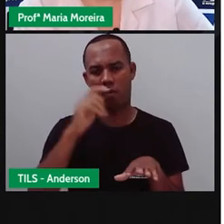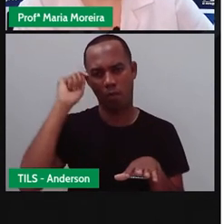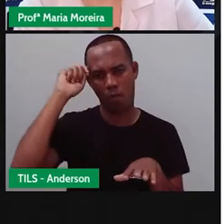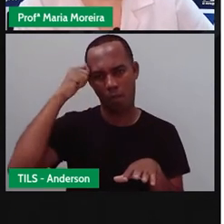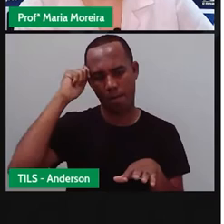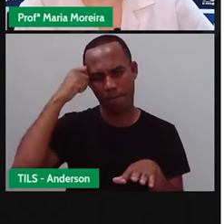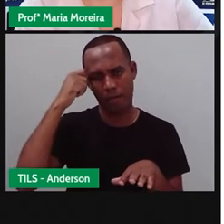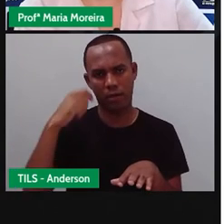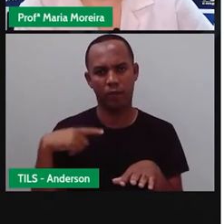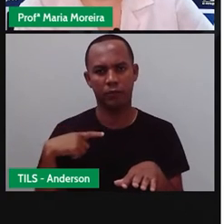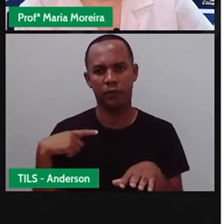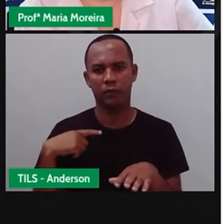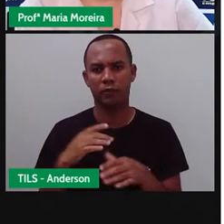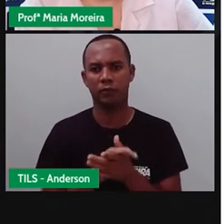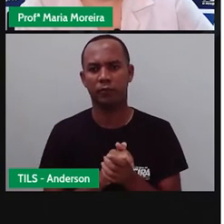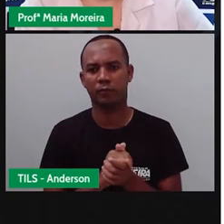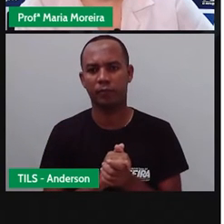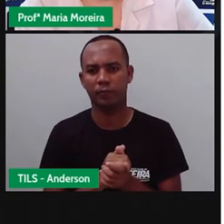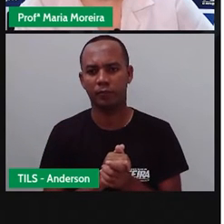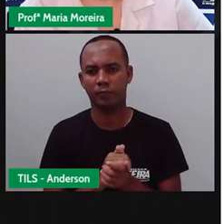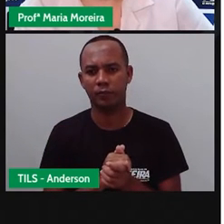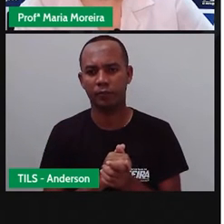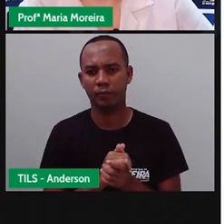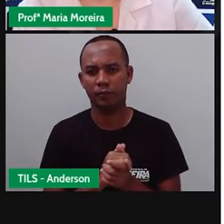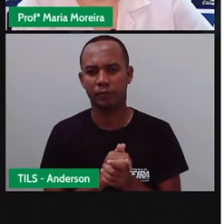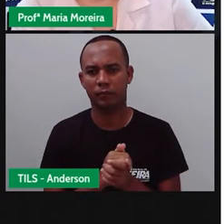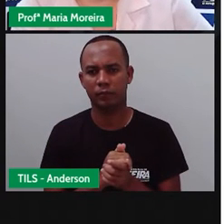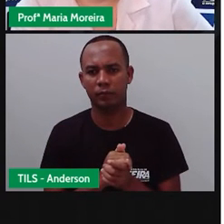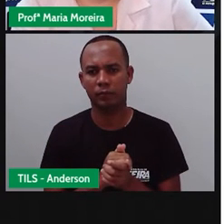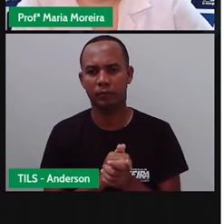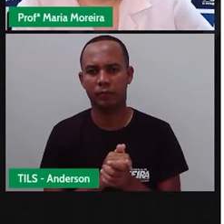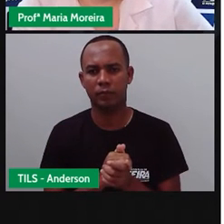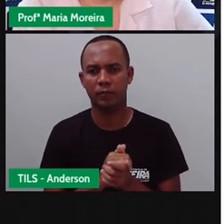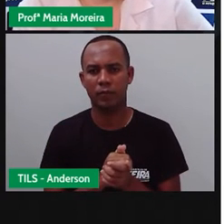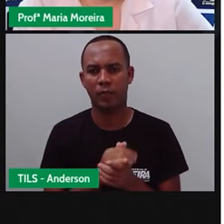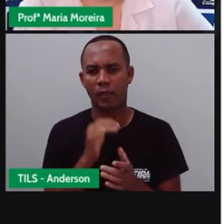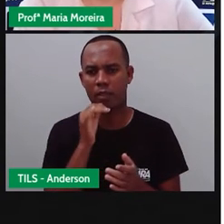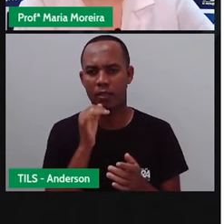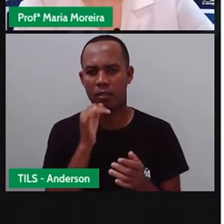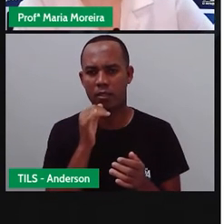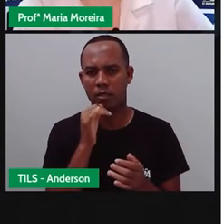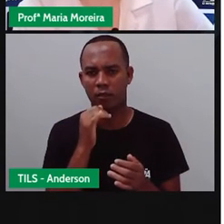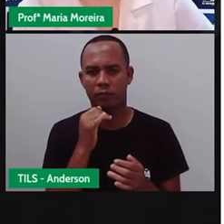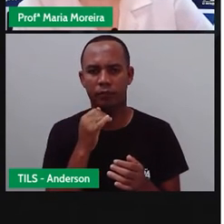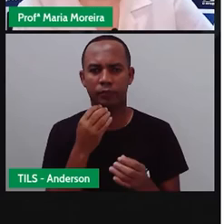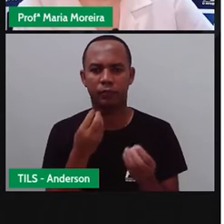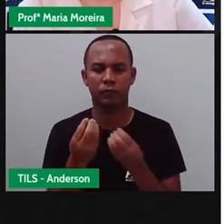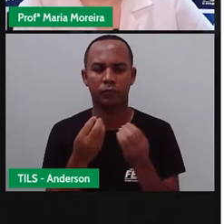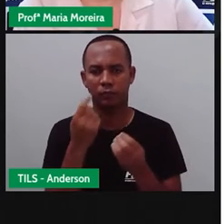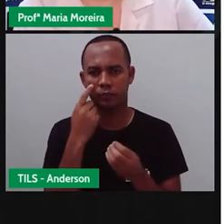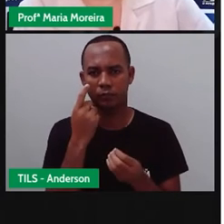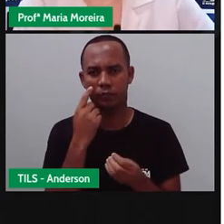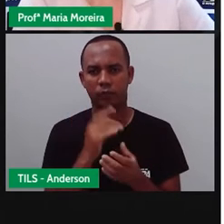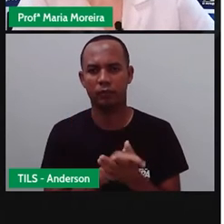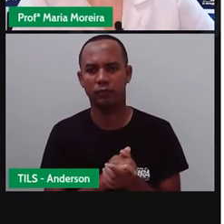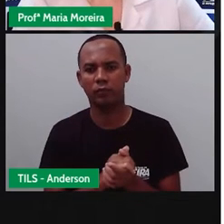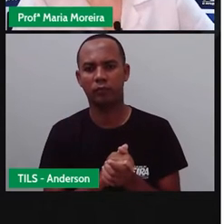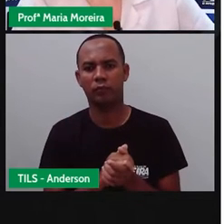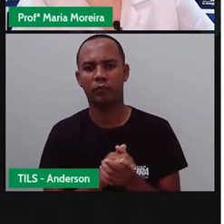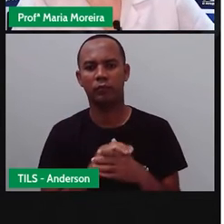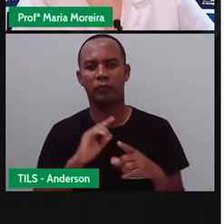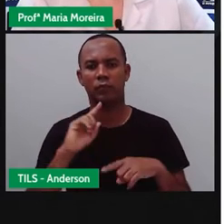ilustração mas o tabuleiro que a pro falou era esse aqueles vem disponibilizando o que os palitinhos aí